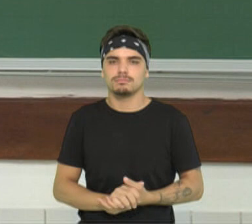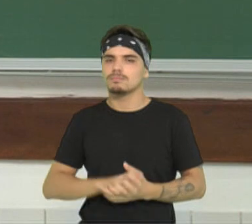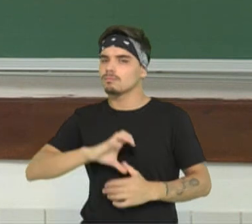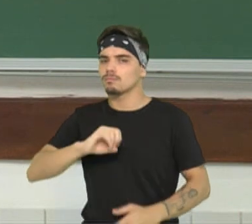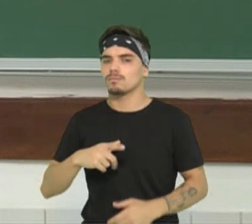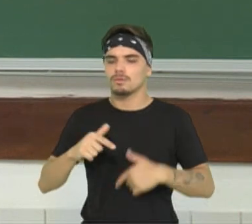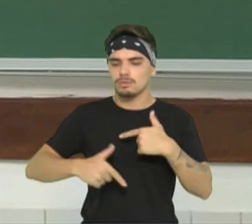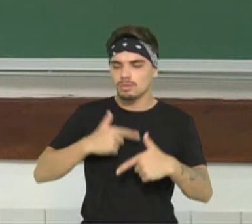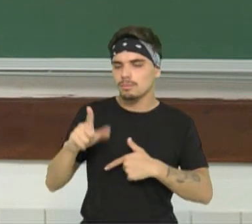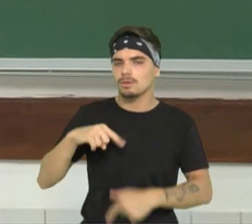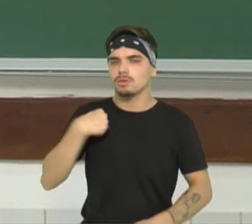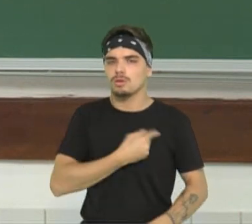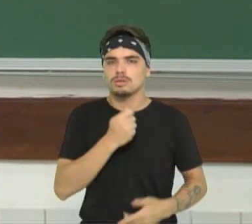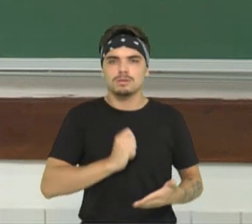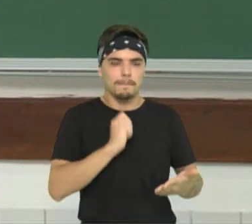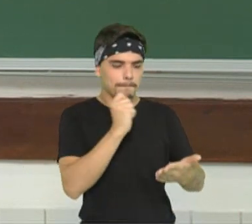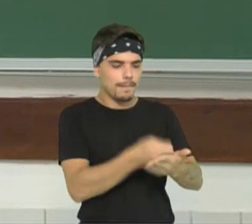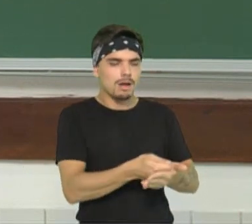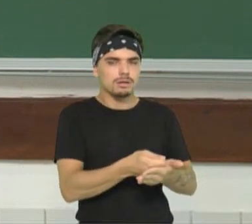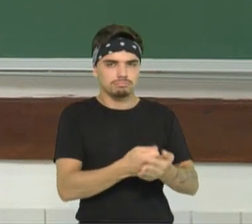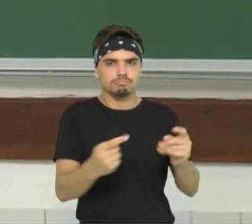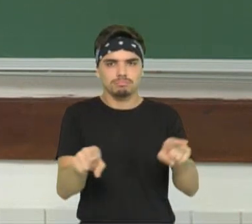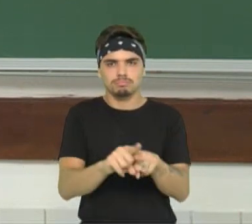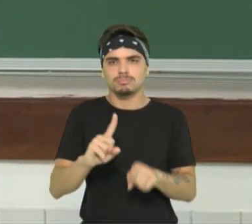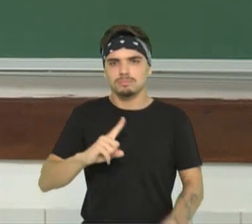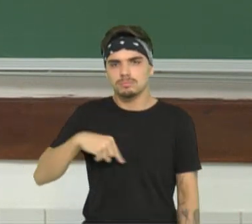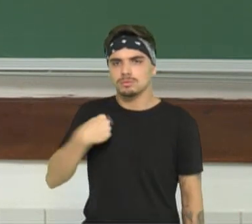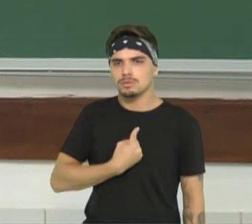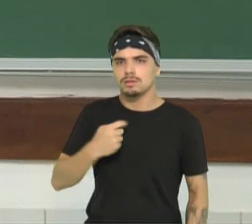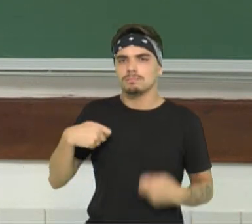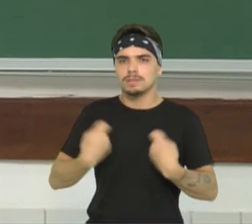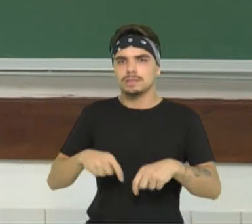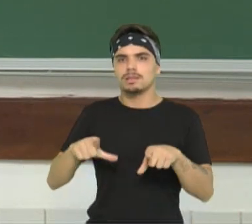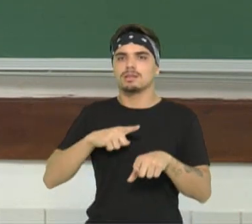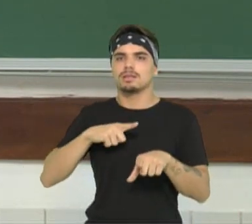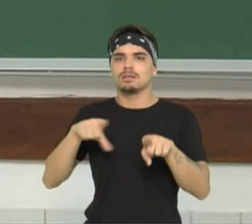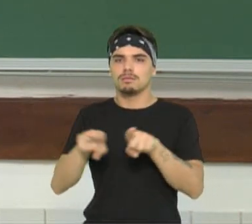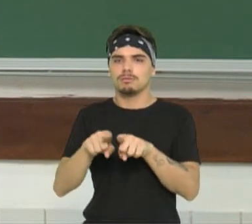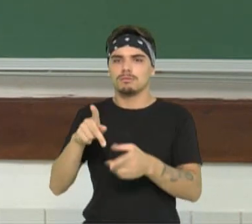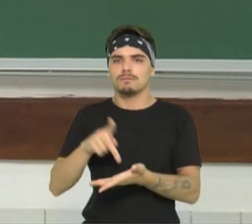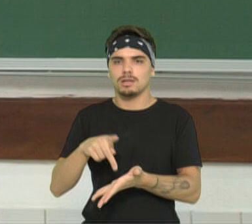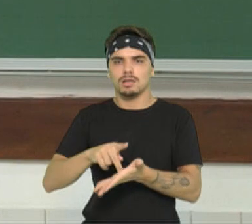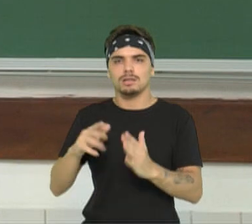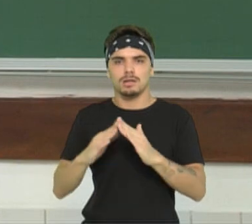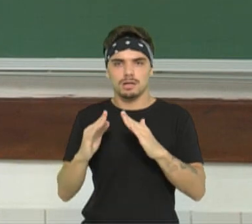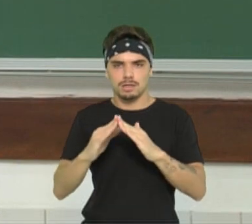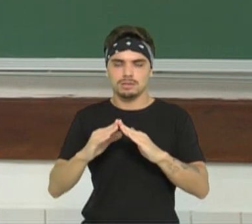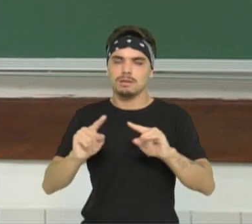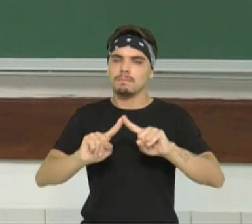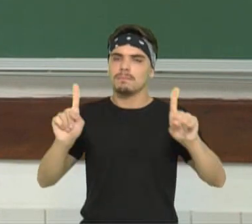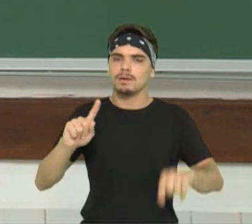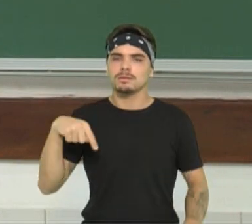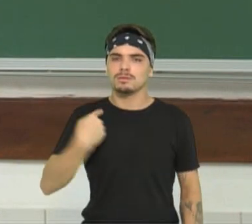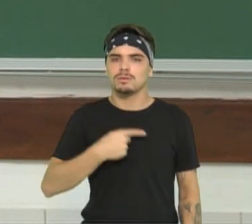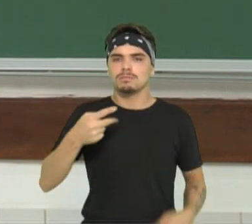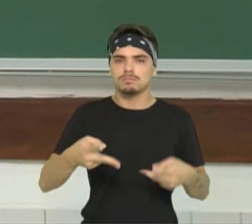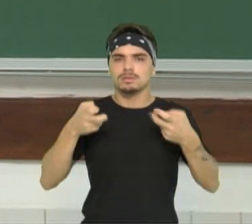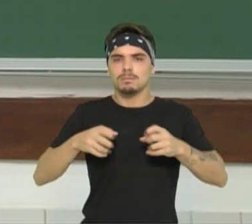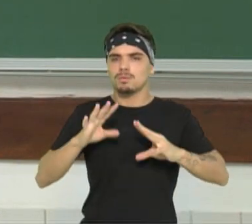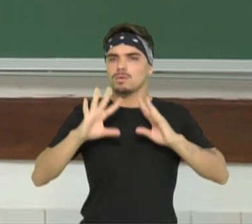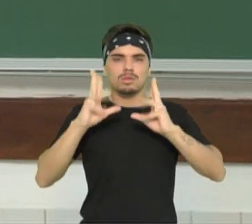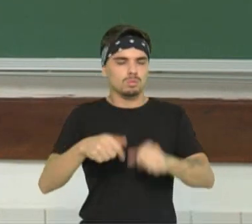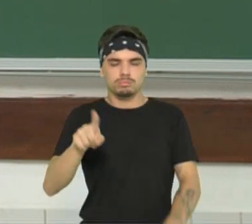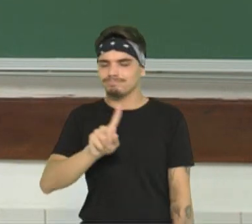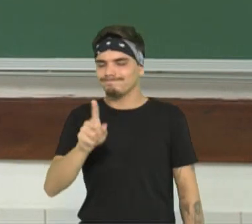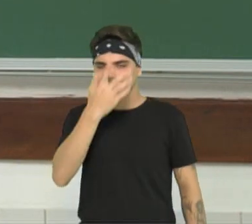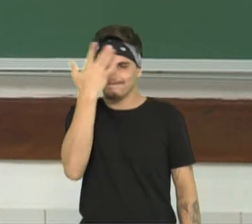serviços pelos quais nós pagamos e que nós deveríamos então ter nas nossas casas. Mas a gente percebe que não são todas as pessoas